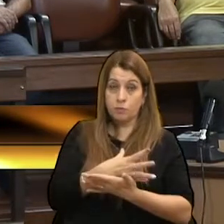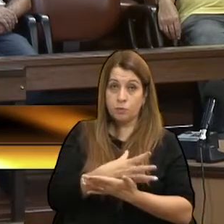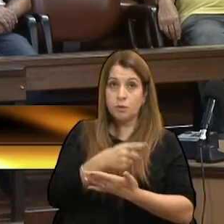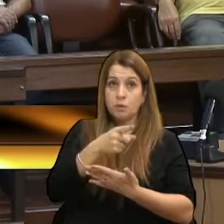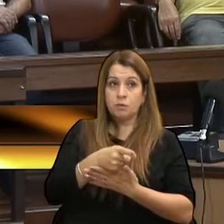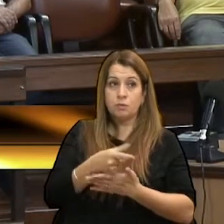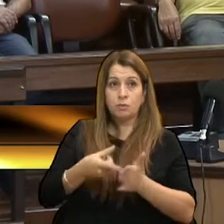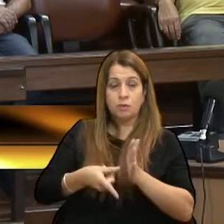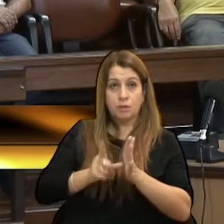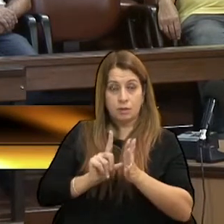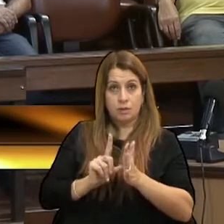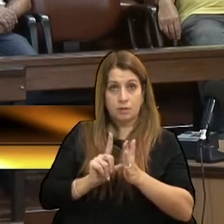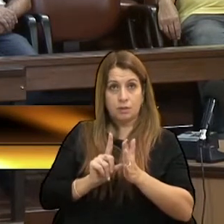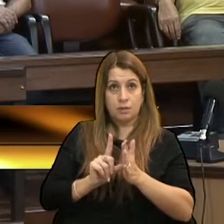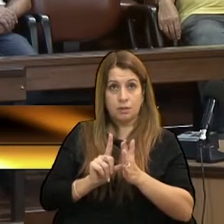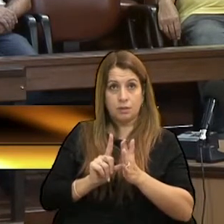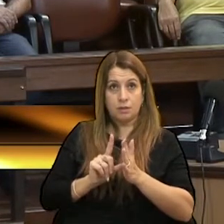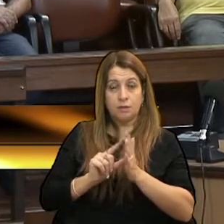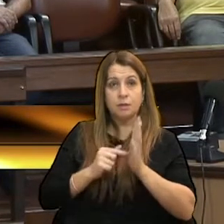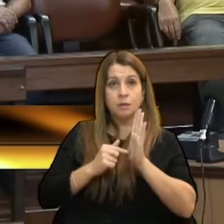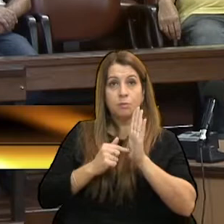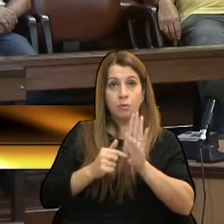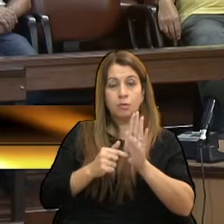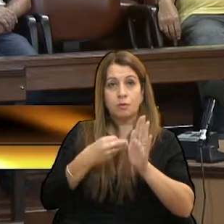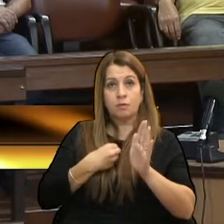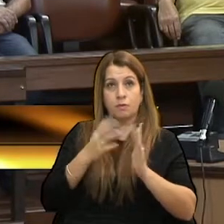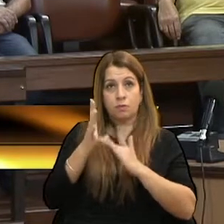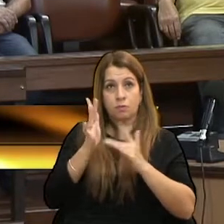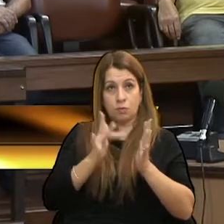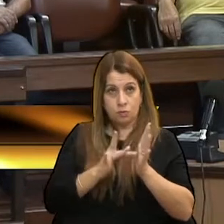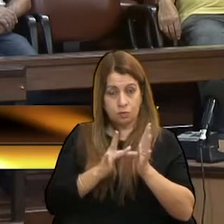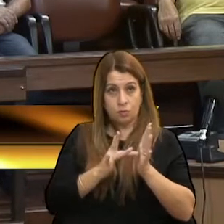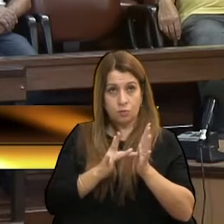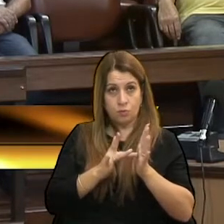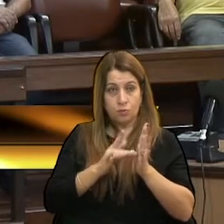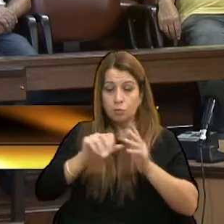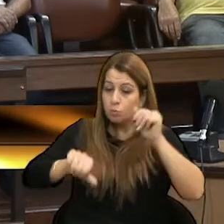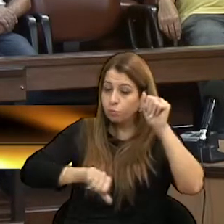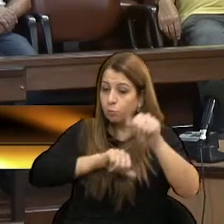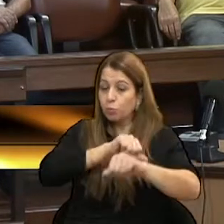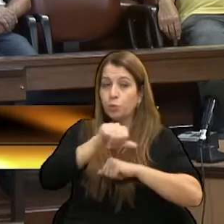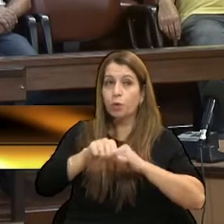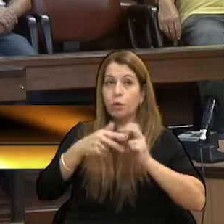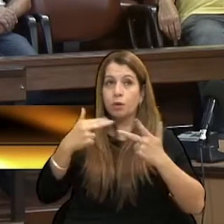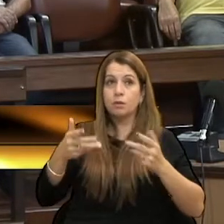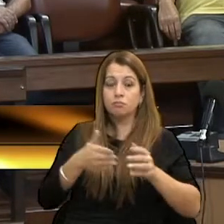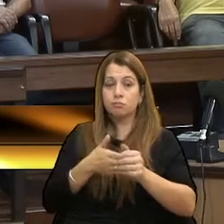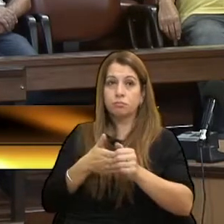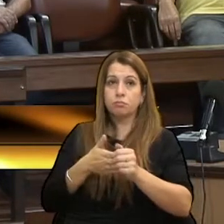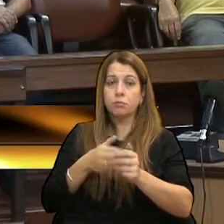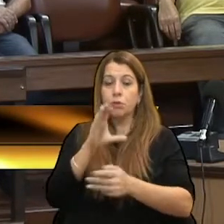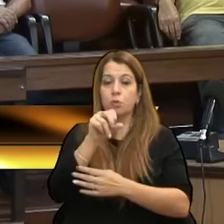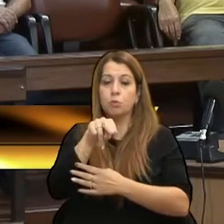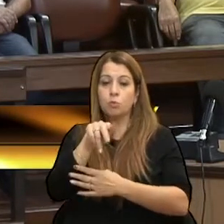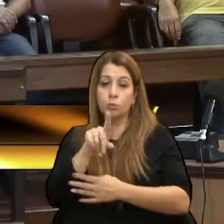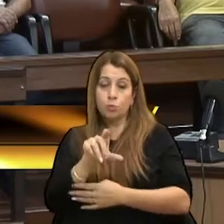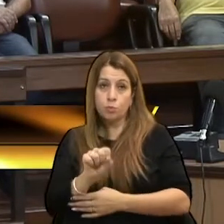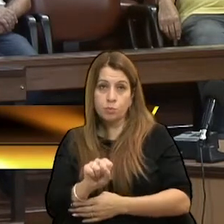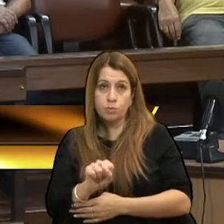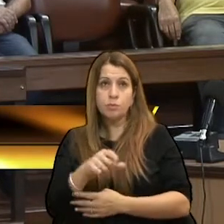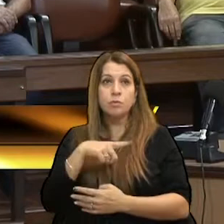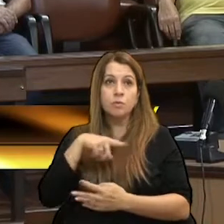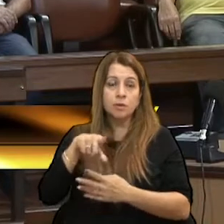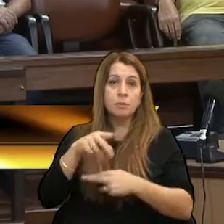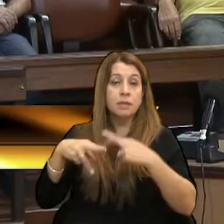da anteriormente trazida por Jesus, de uma revolução nas condutas